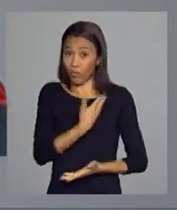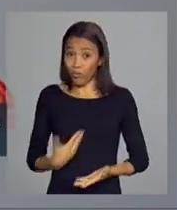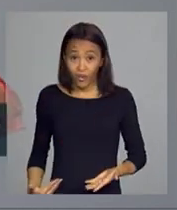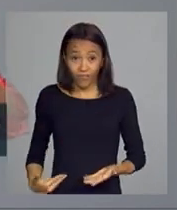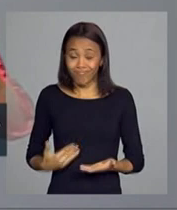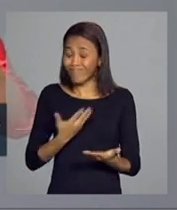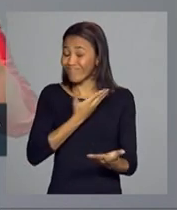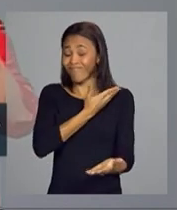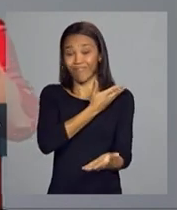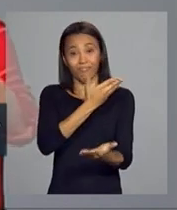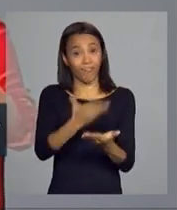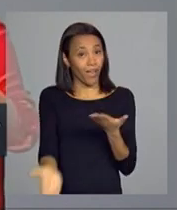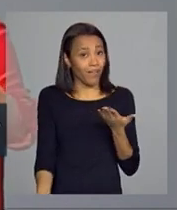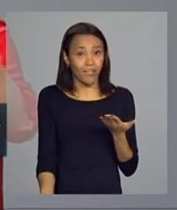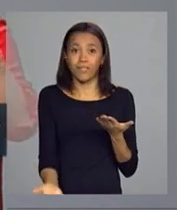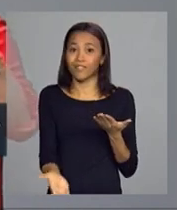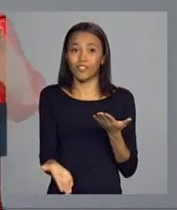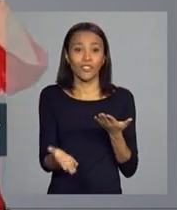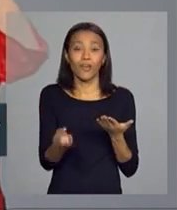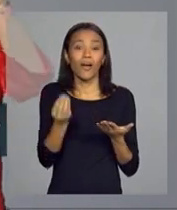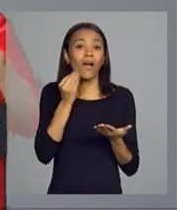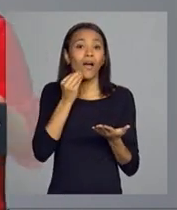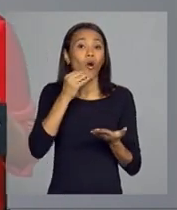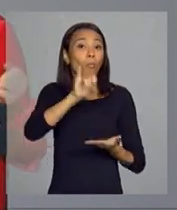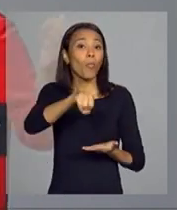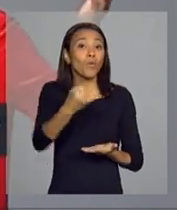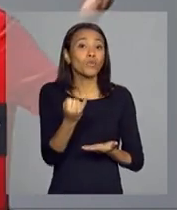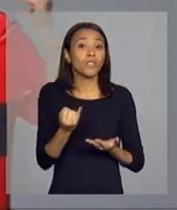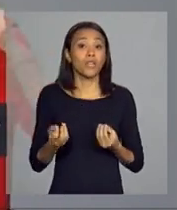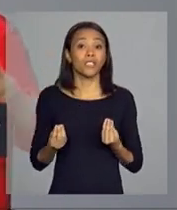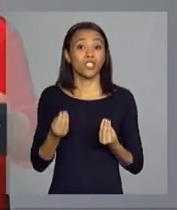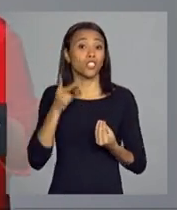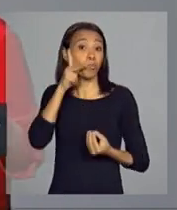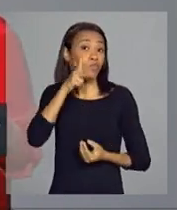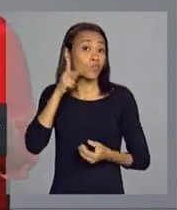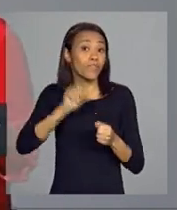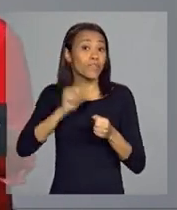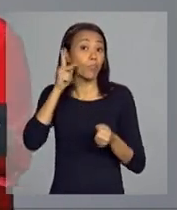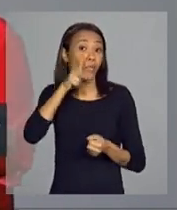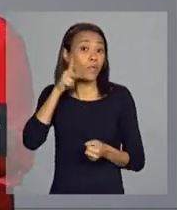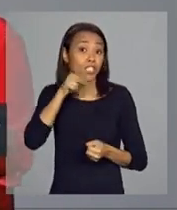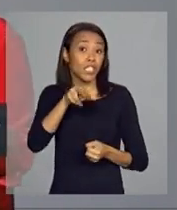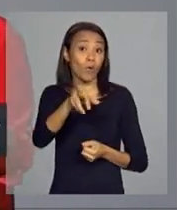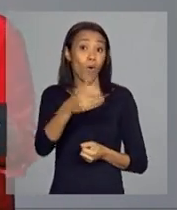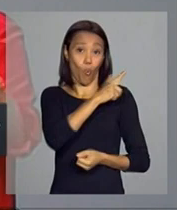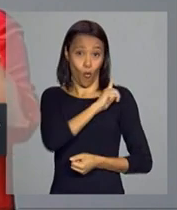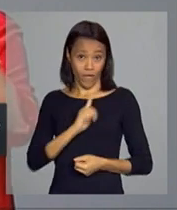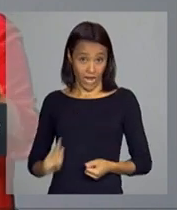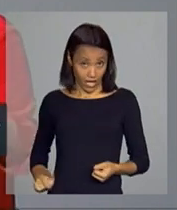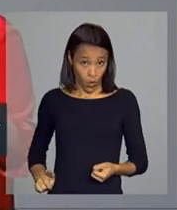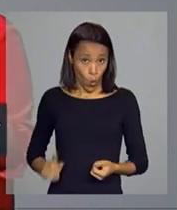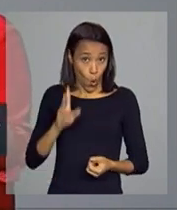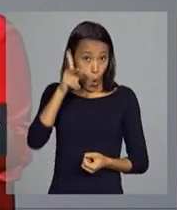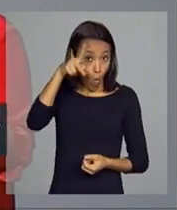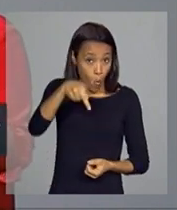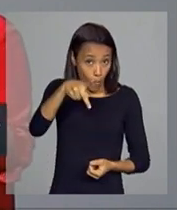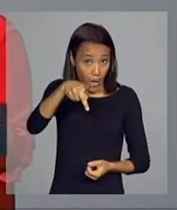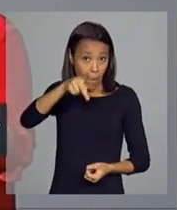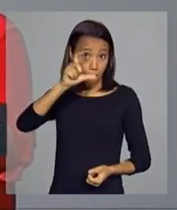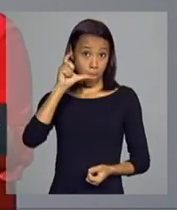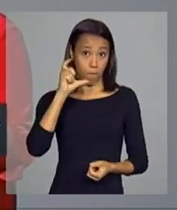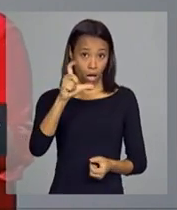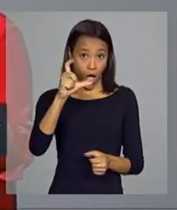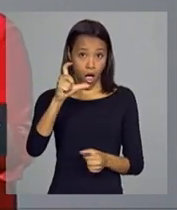as condições de fazer política, como disse o governador, com P maiúsculo. E política com P